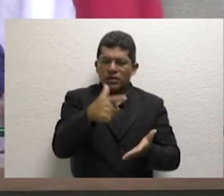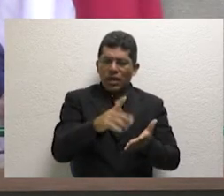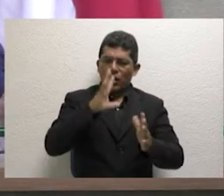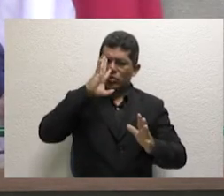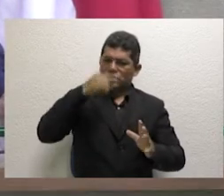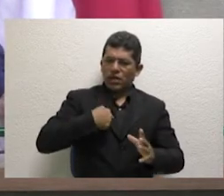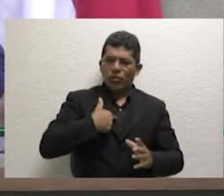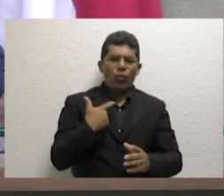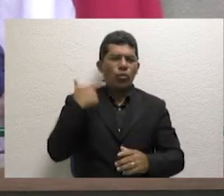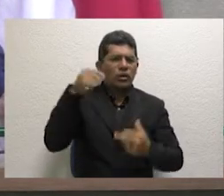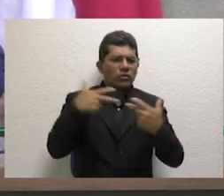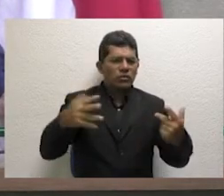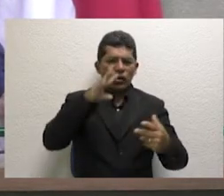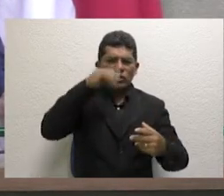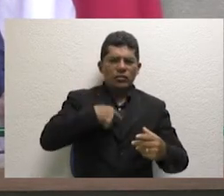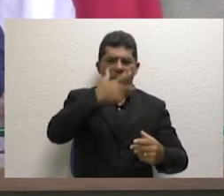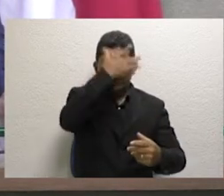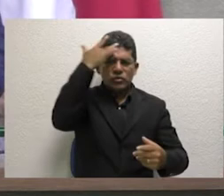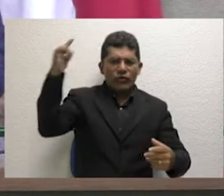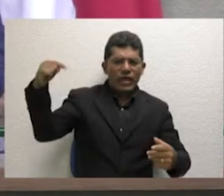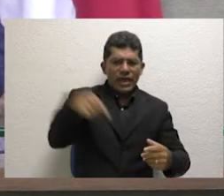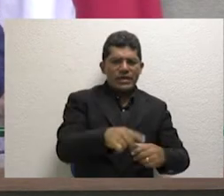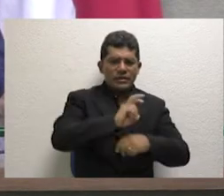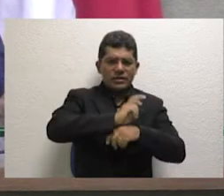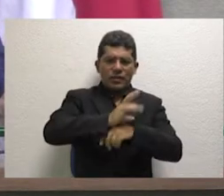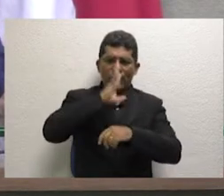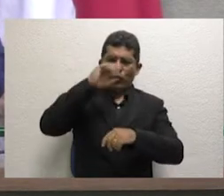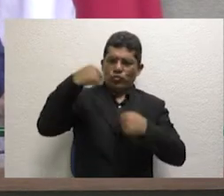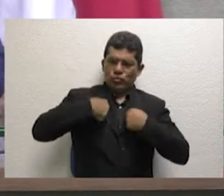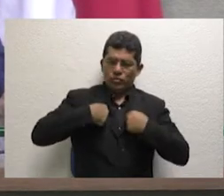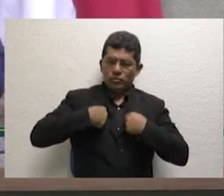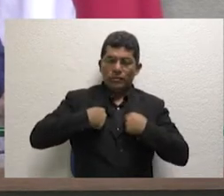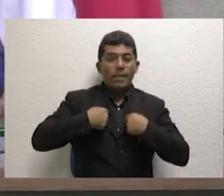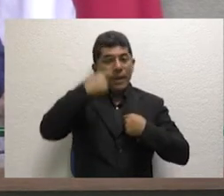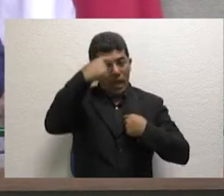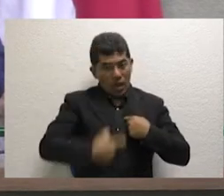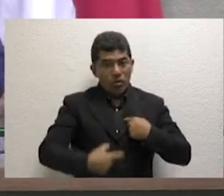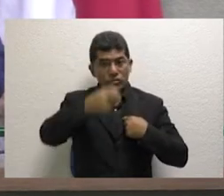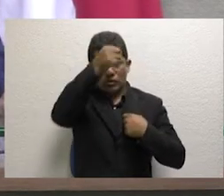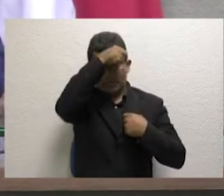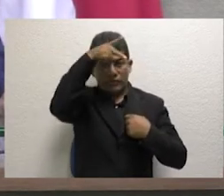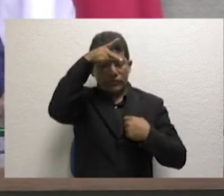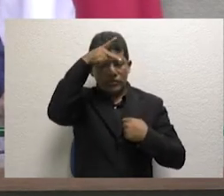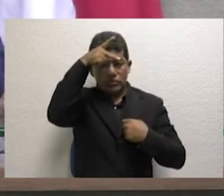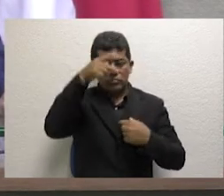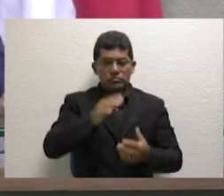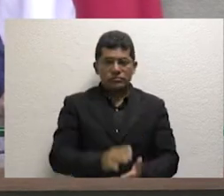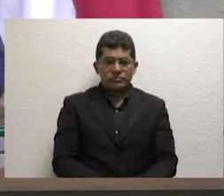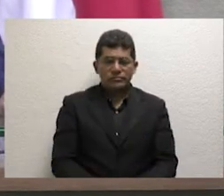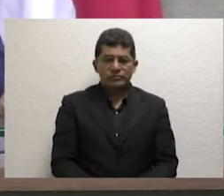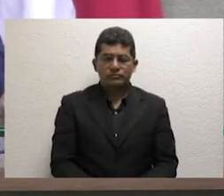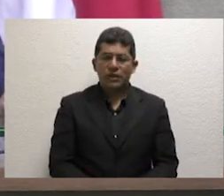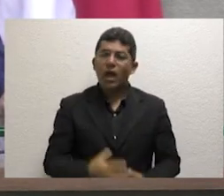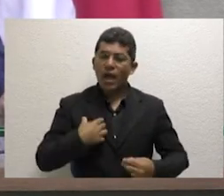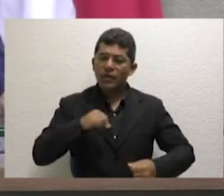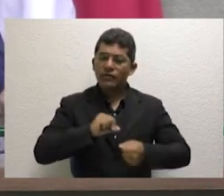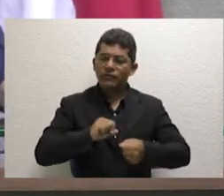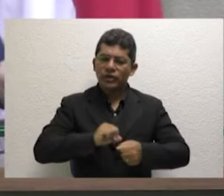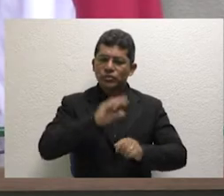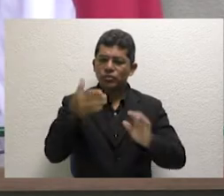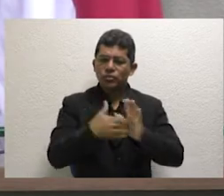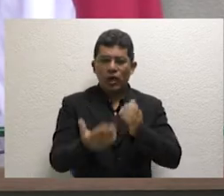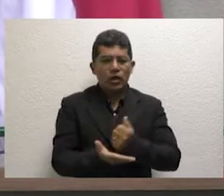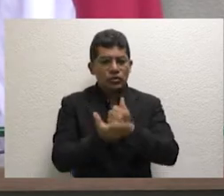capacidade disso eu sou um prefeito que faço tudo pelo